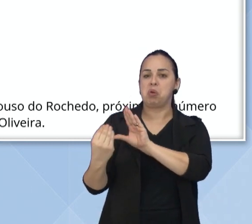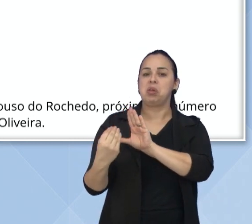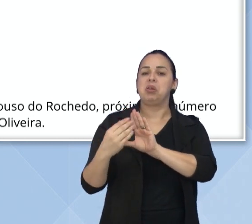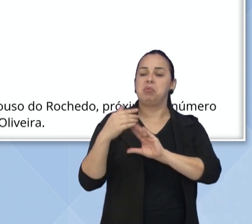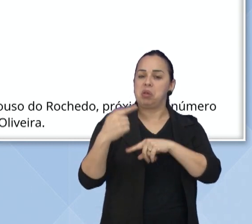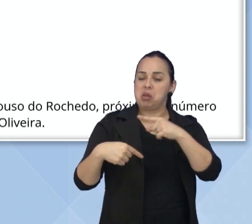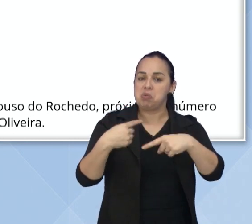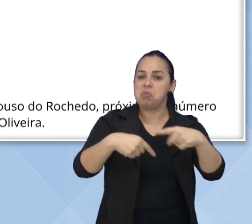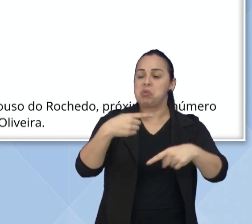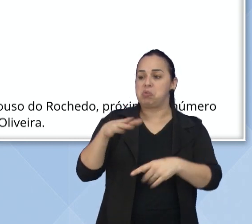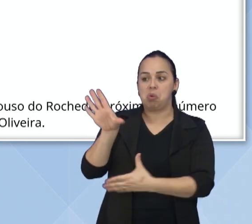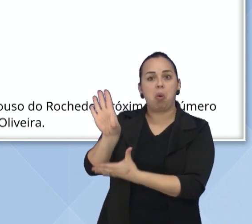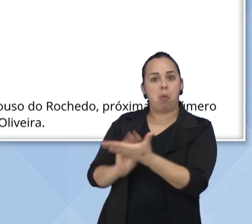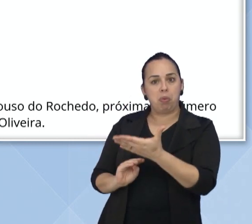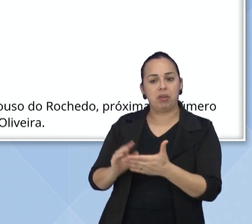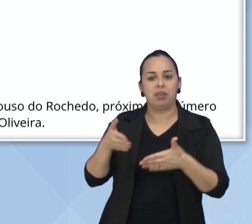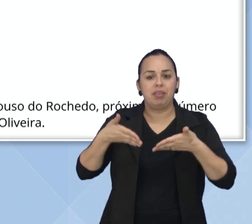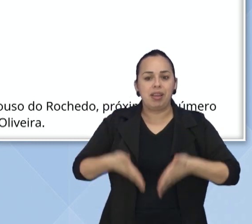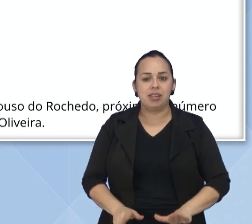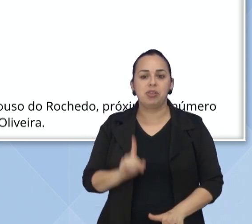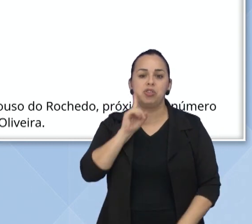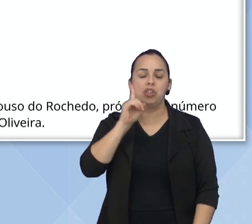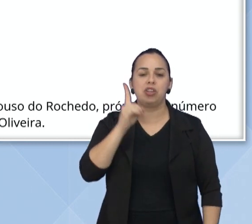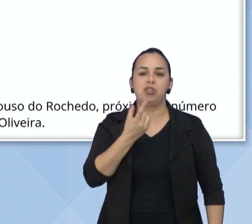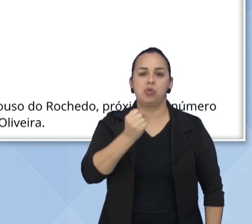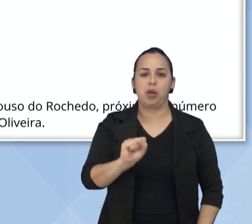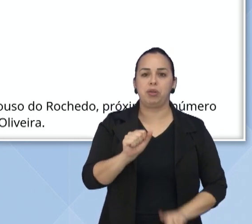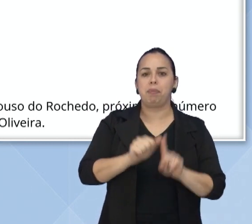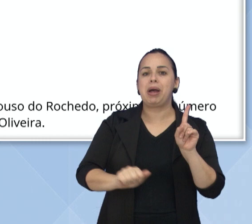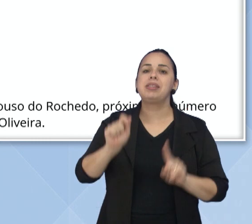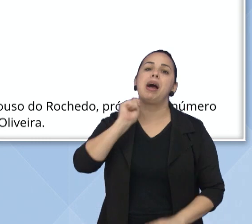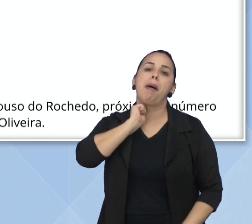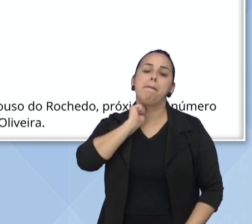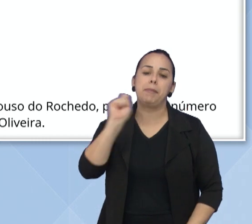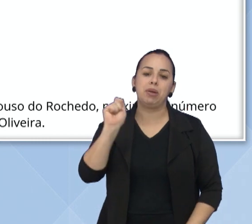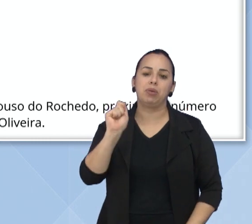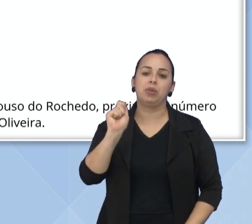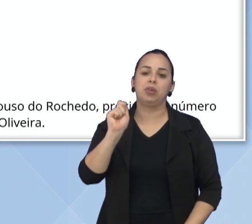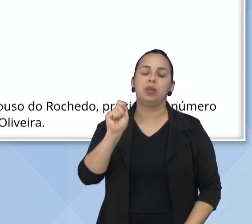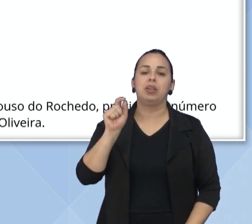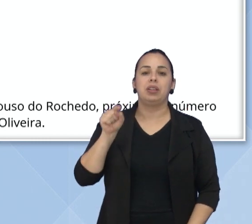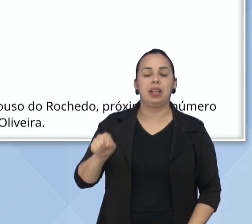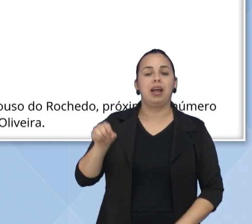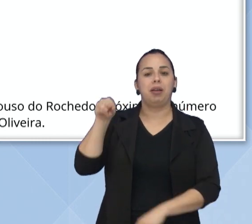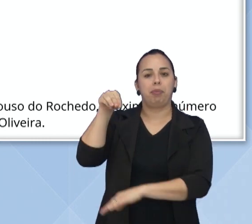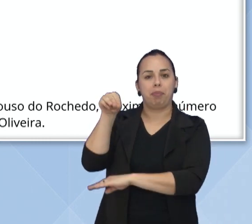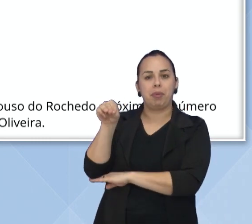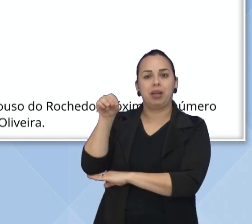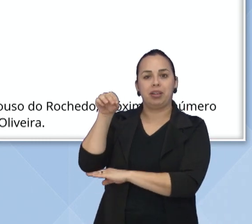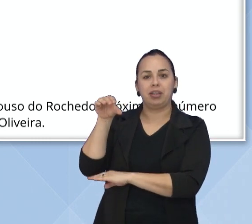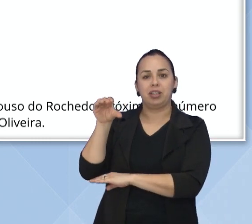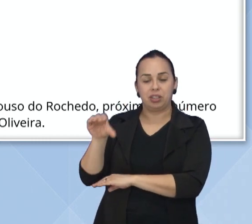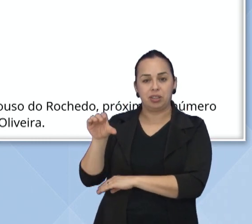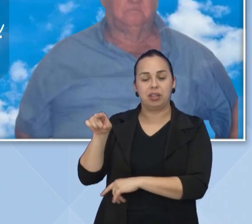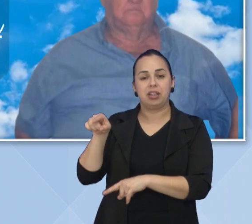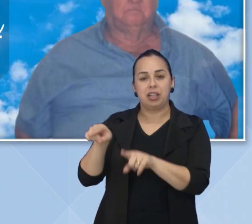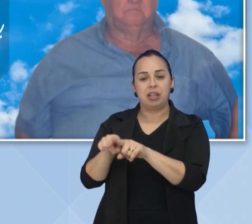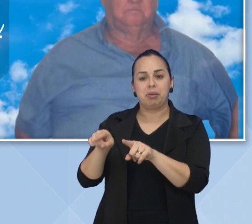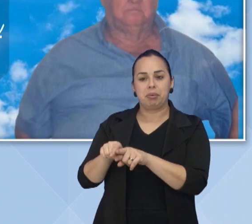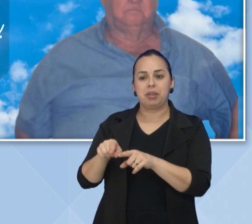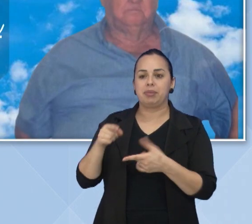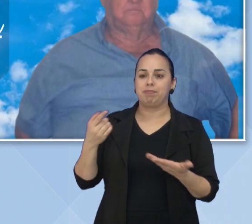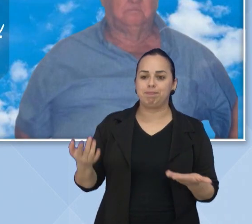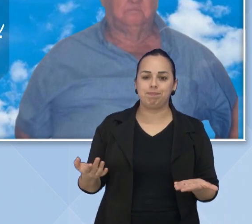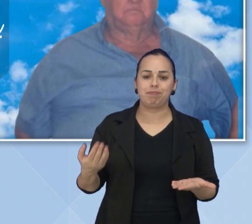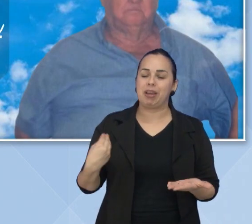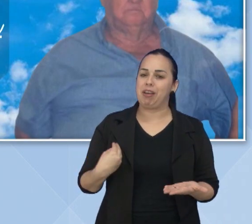gerações. Nascido em 18 de abril de 24, em Mogiano, Virgínia, Sebastião Mota não teve